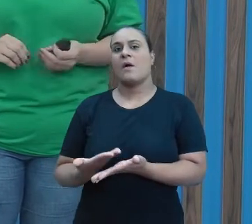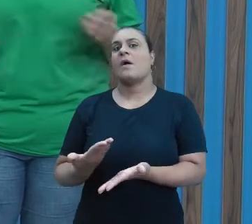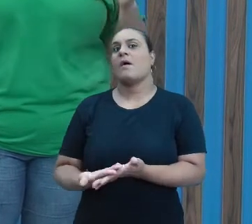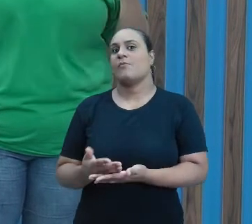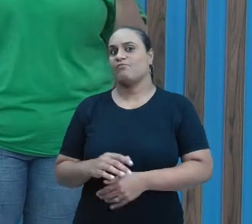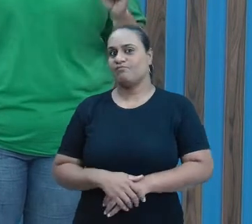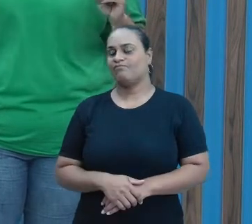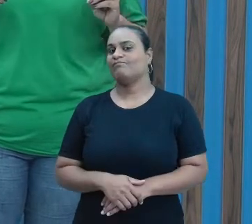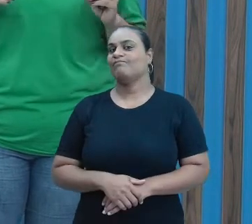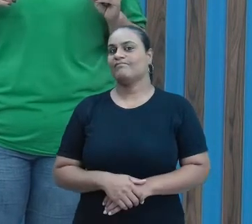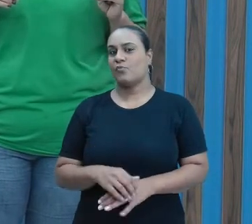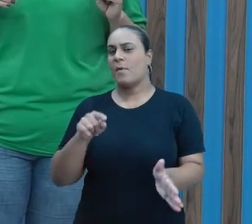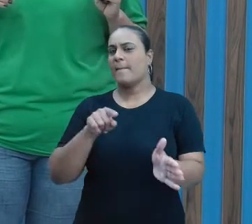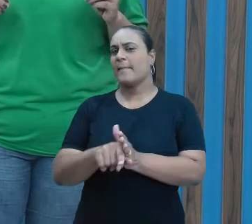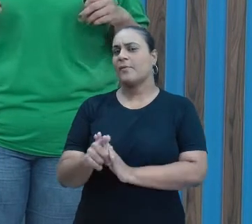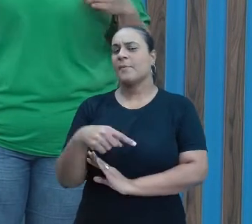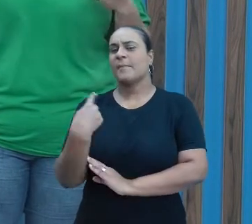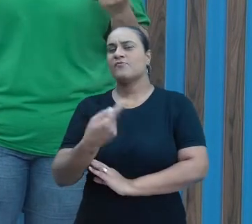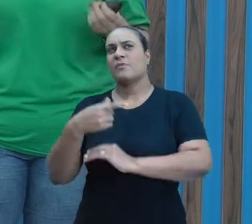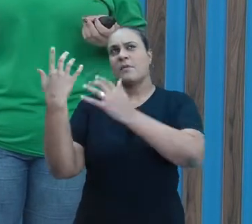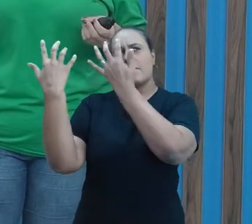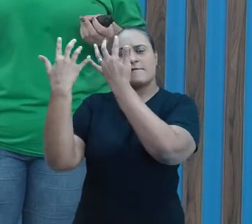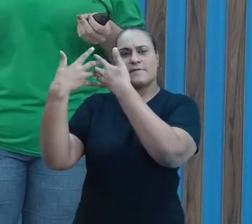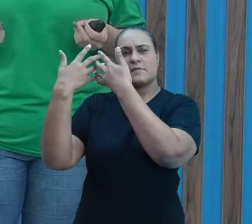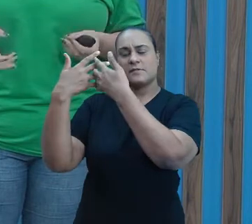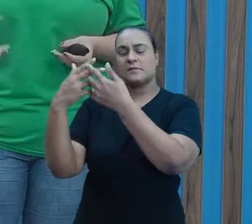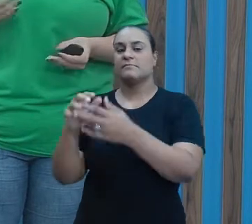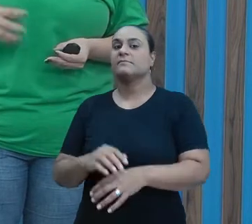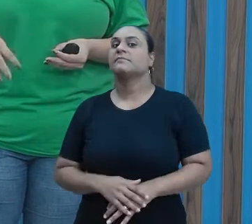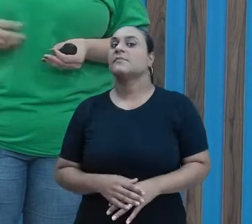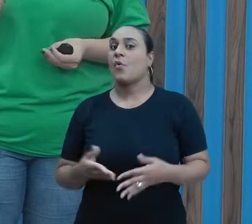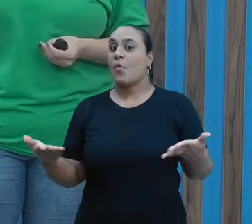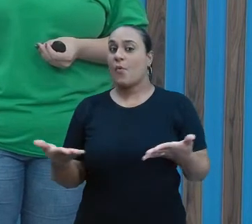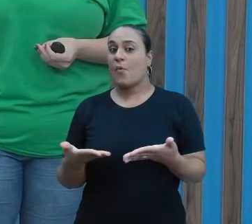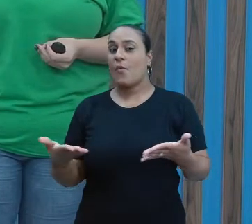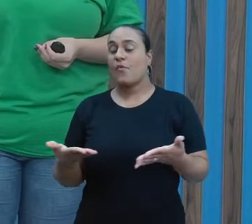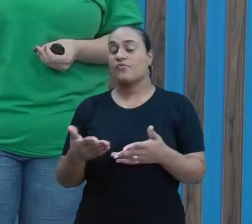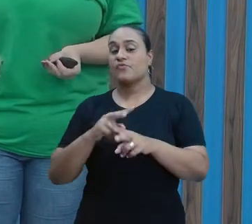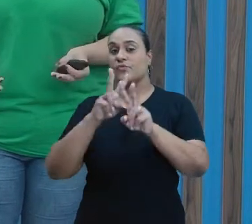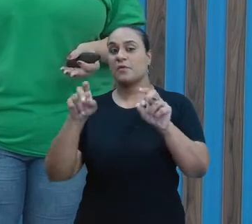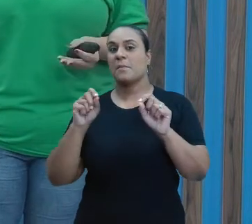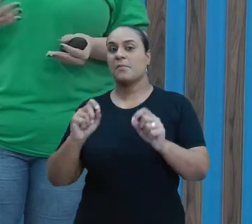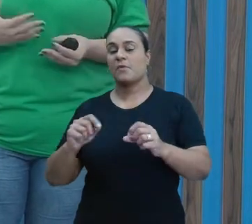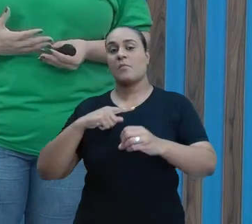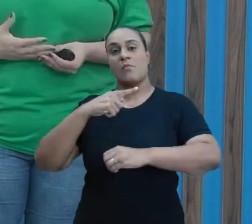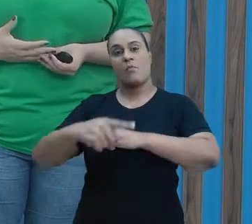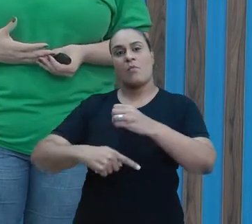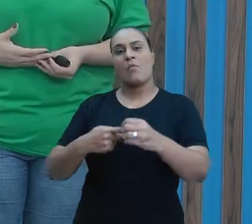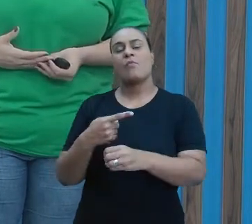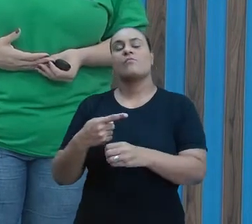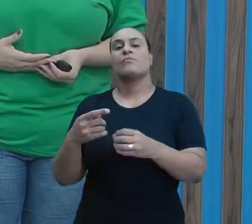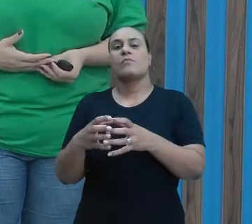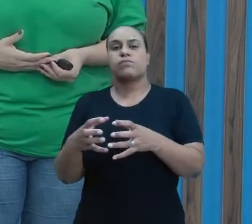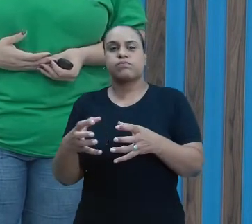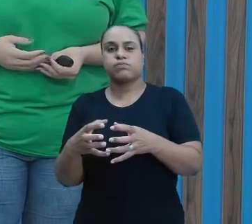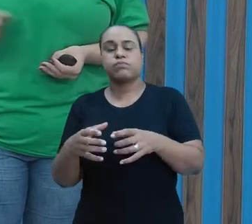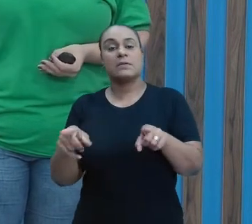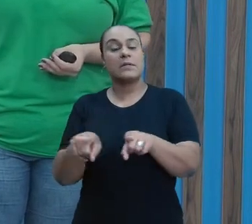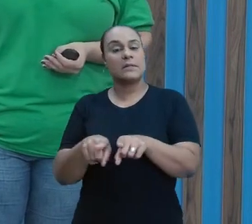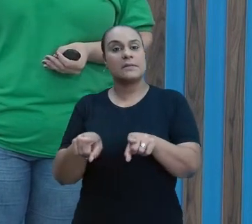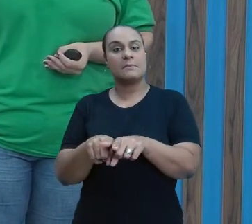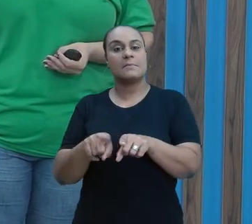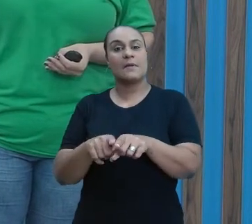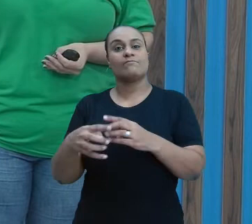questão aqui para a gente pensar um pouquinho, já que nossa aula de hoje é sobre elemento químico e tabela periódica.